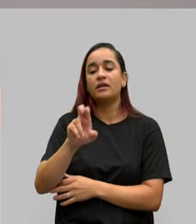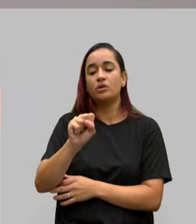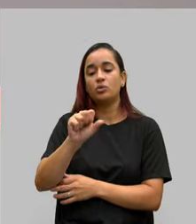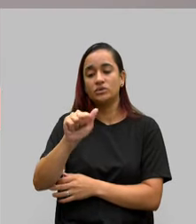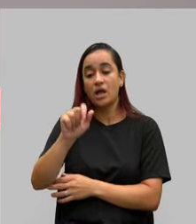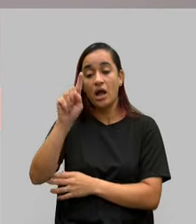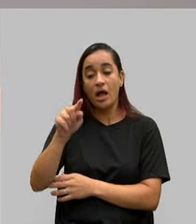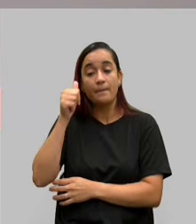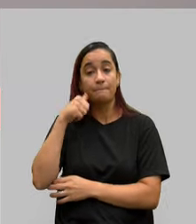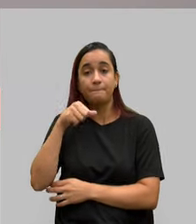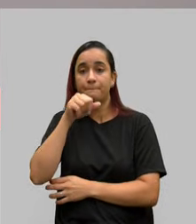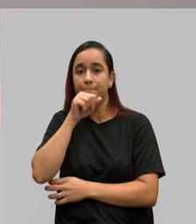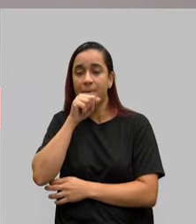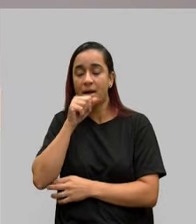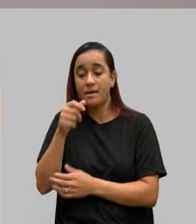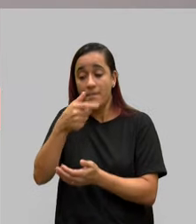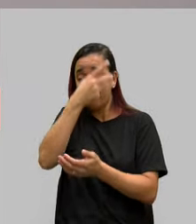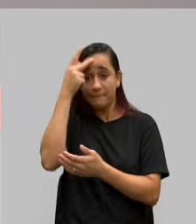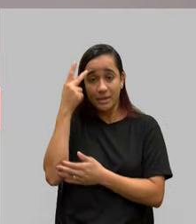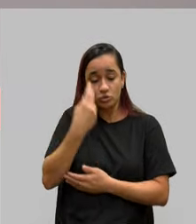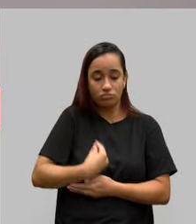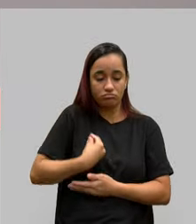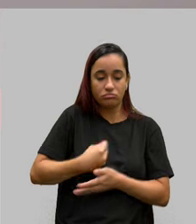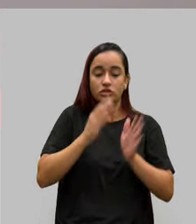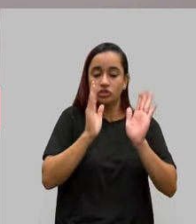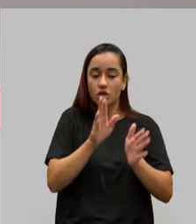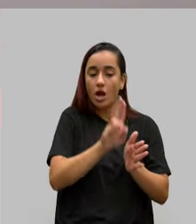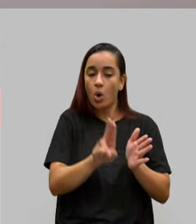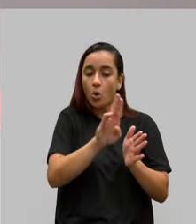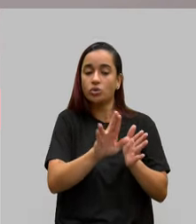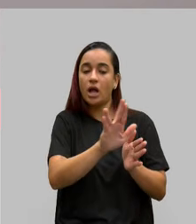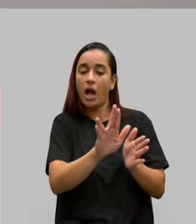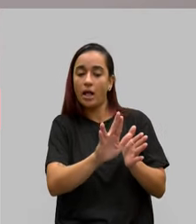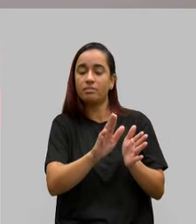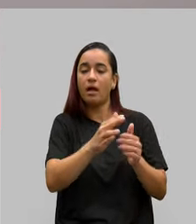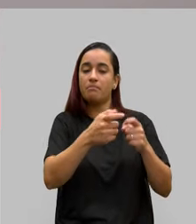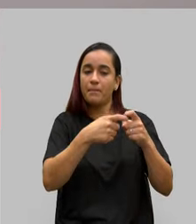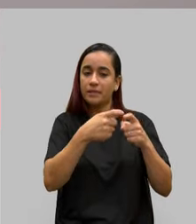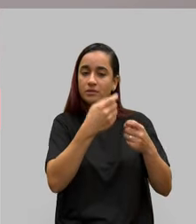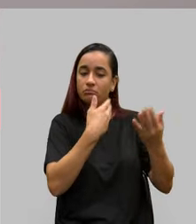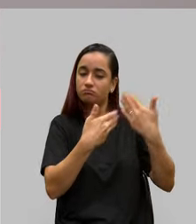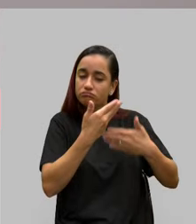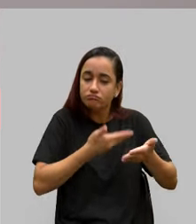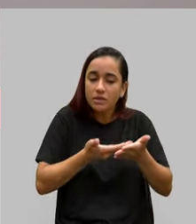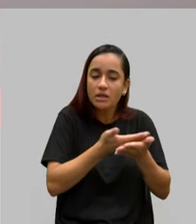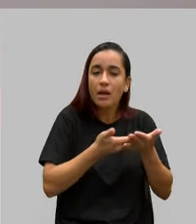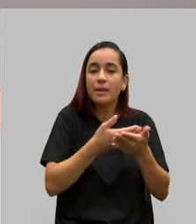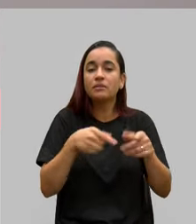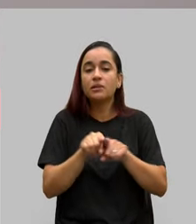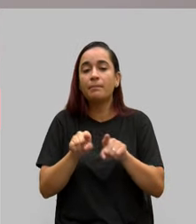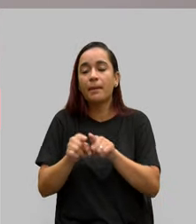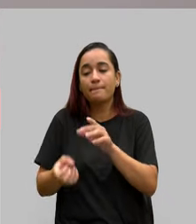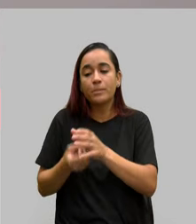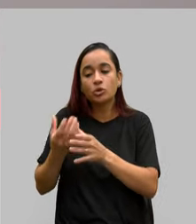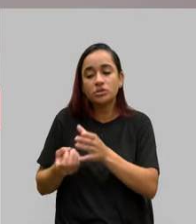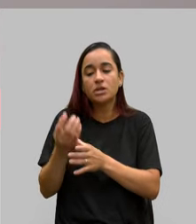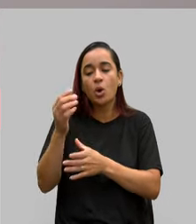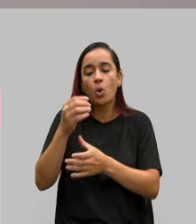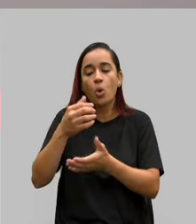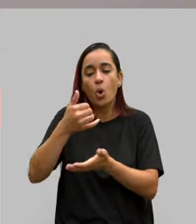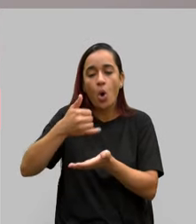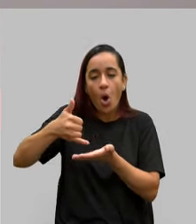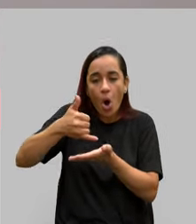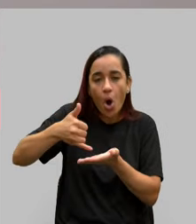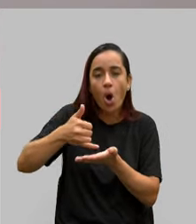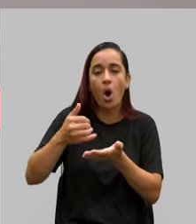com cannabis medicinal e referência Nacional em cultivo e produção de óleo de cannabis Derli José Henriques